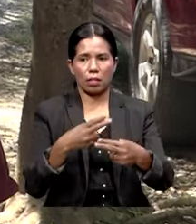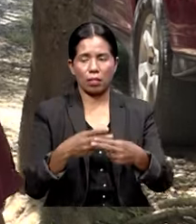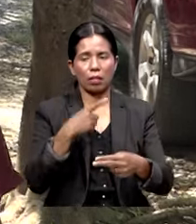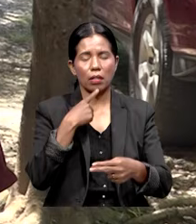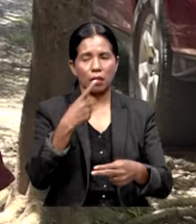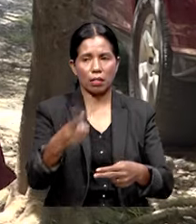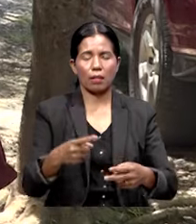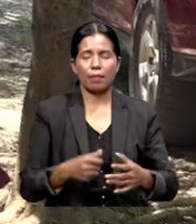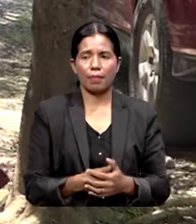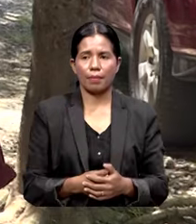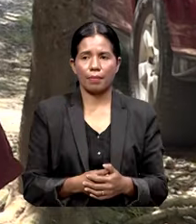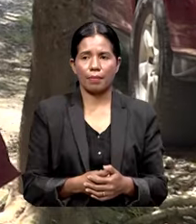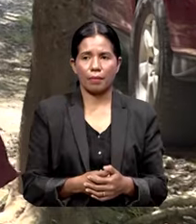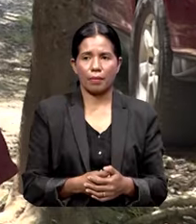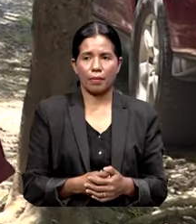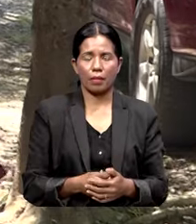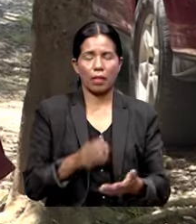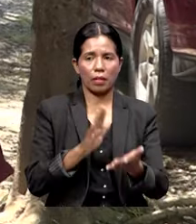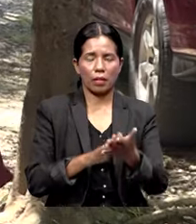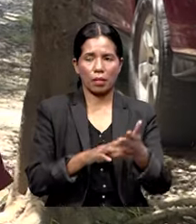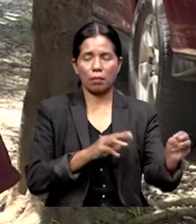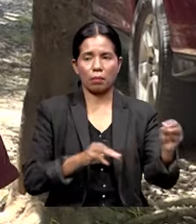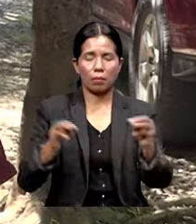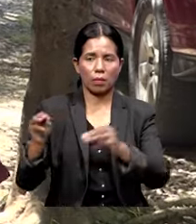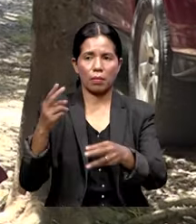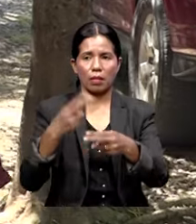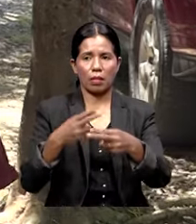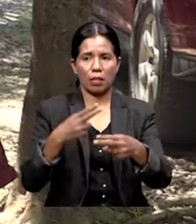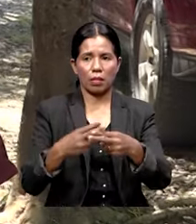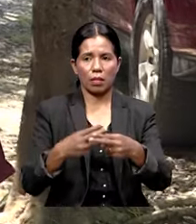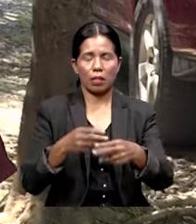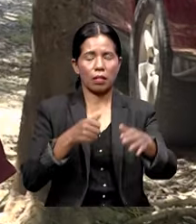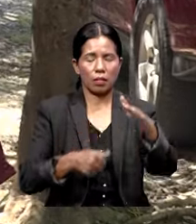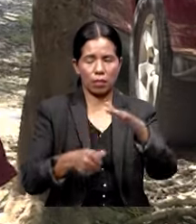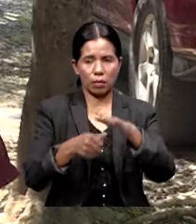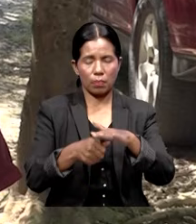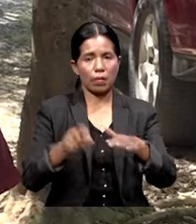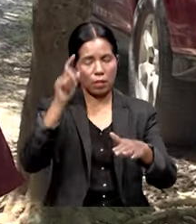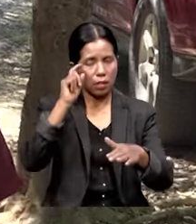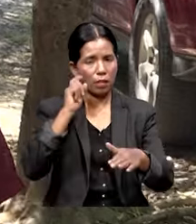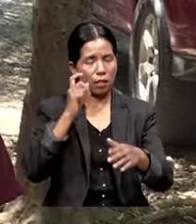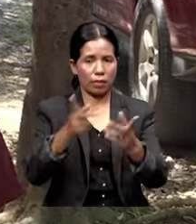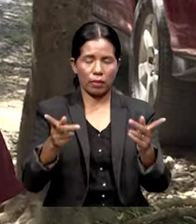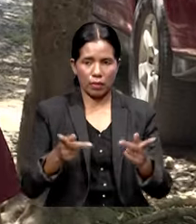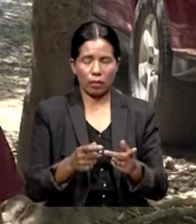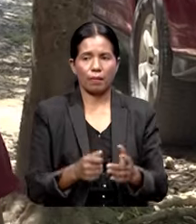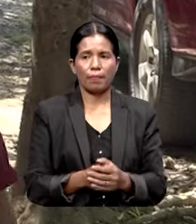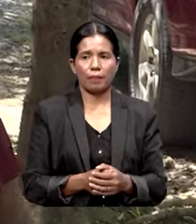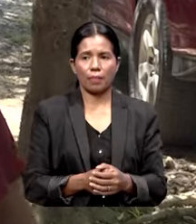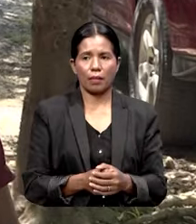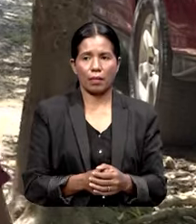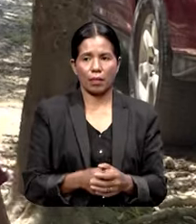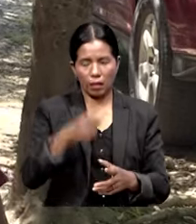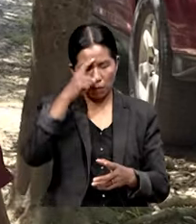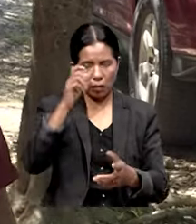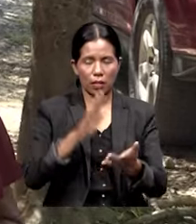bolo, escola nem muda para um arranjo abrigo, carreira lá, sana no Guzmão, Fatometa. Também ia